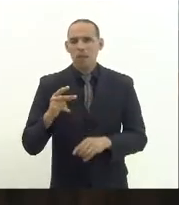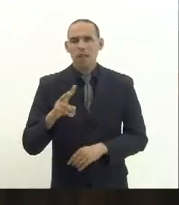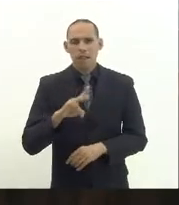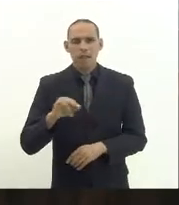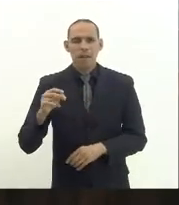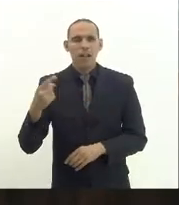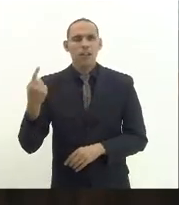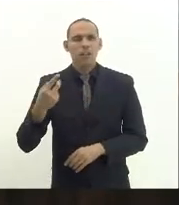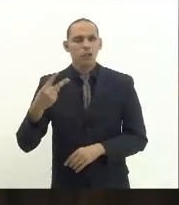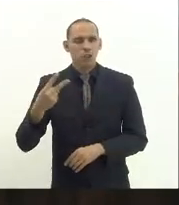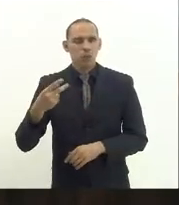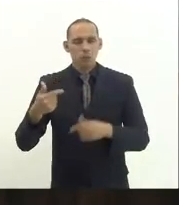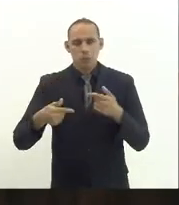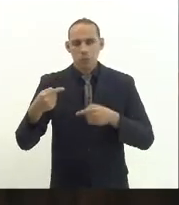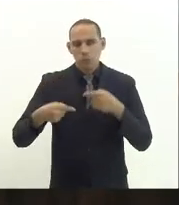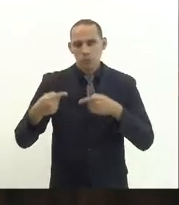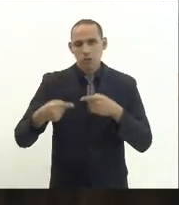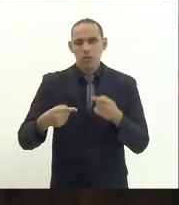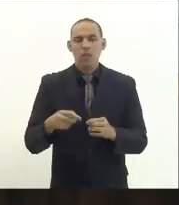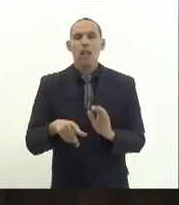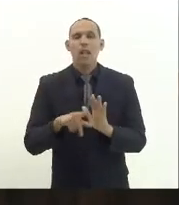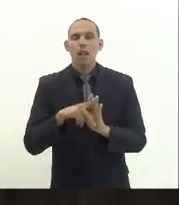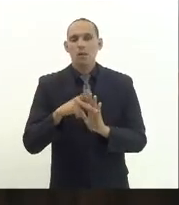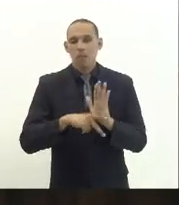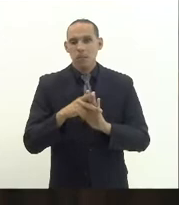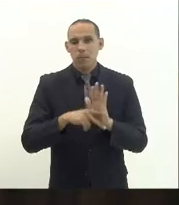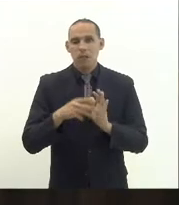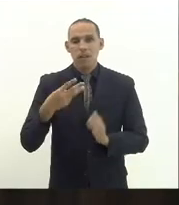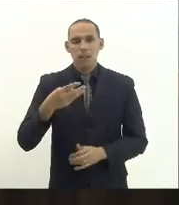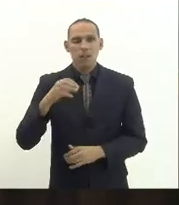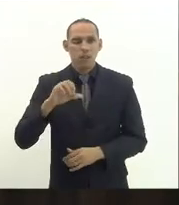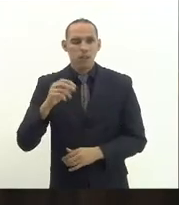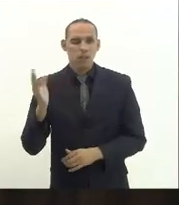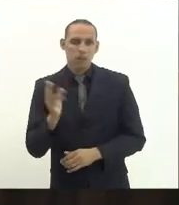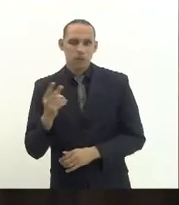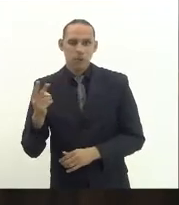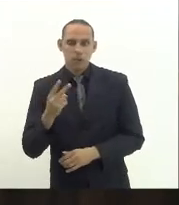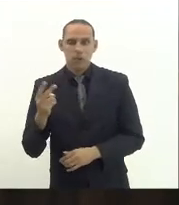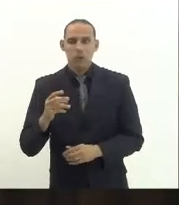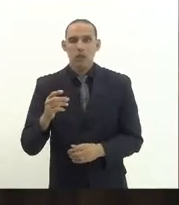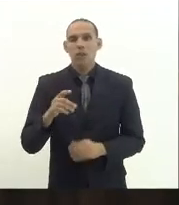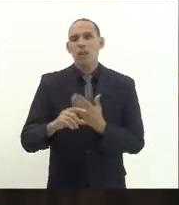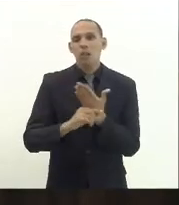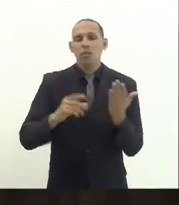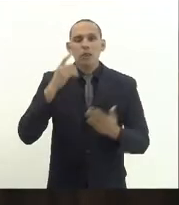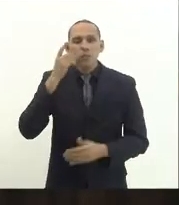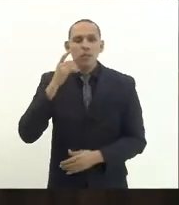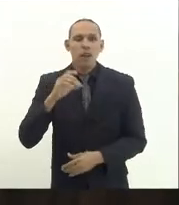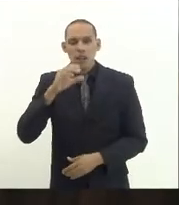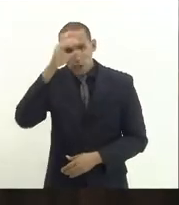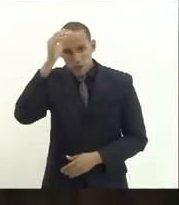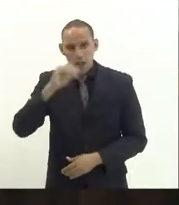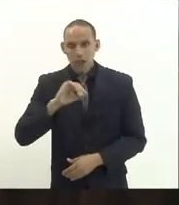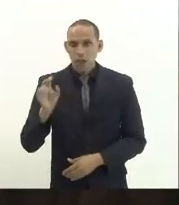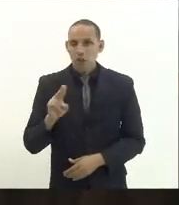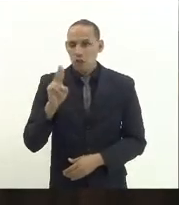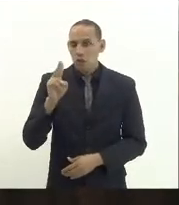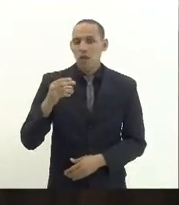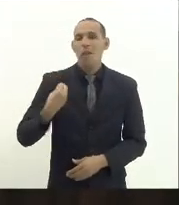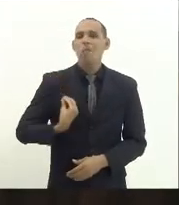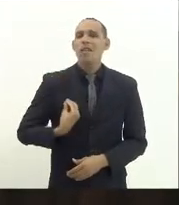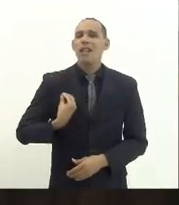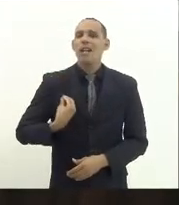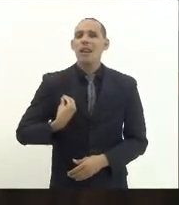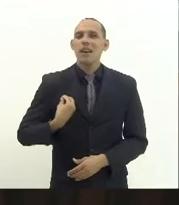segunda discussão projeto de lei 5639 de 22 de altura da tia Ju dispõe sobre a presença de profissional habilitado em